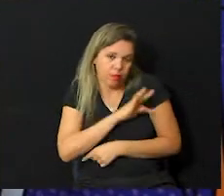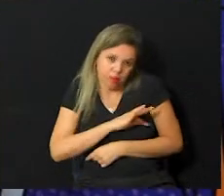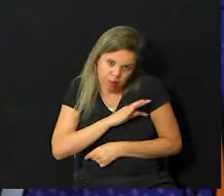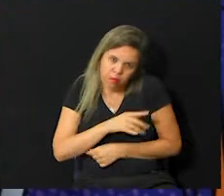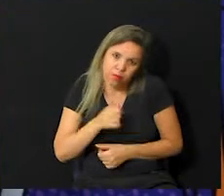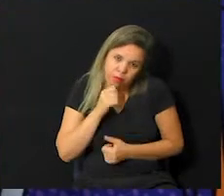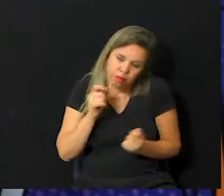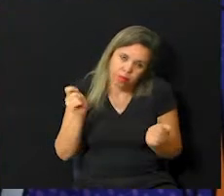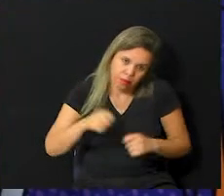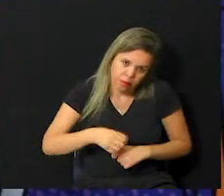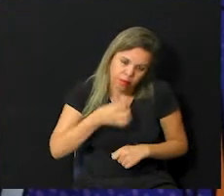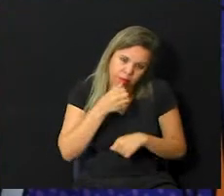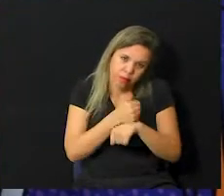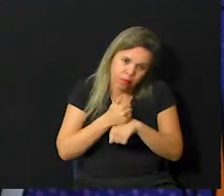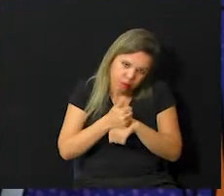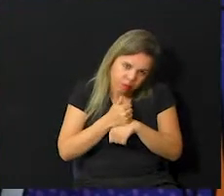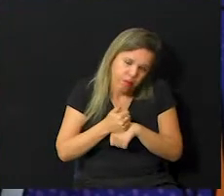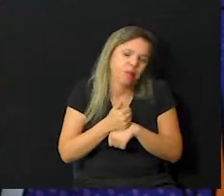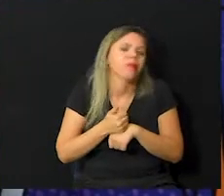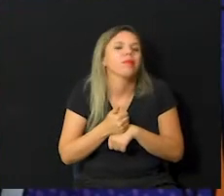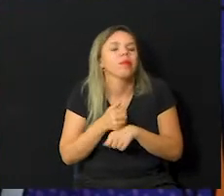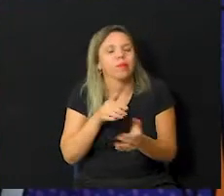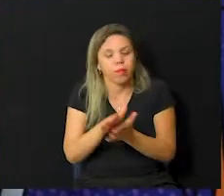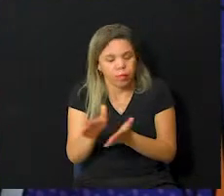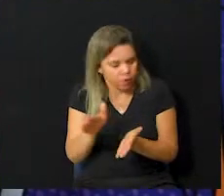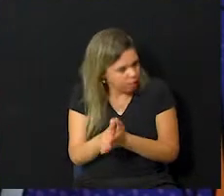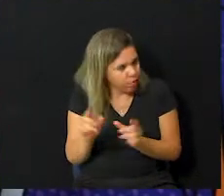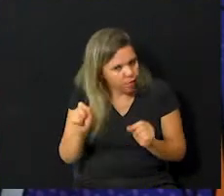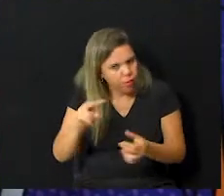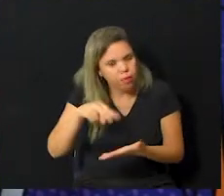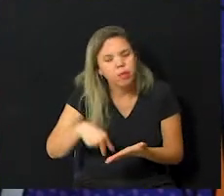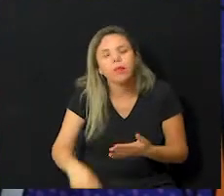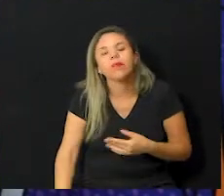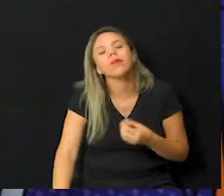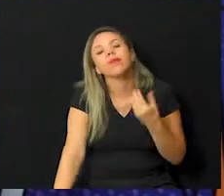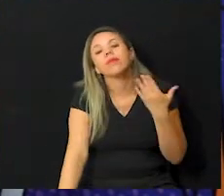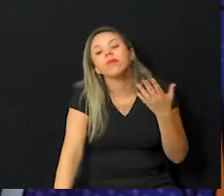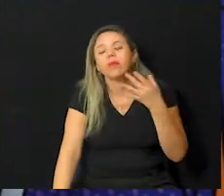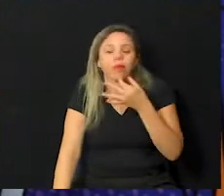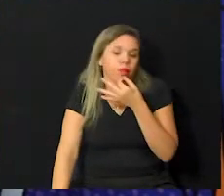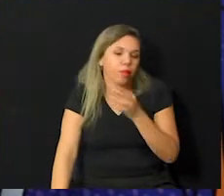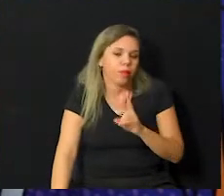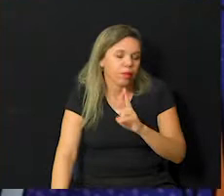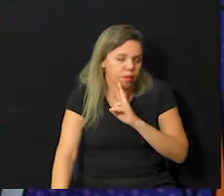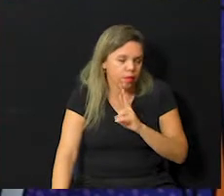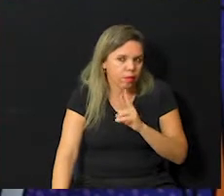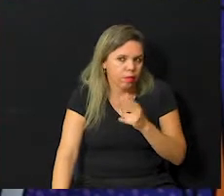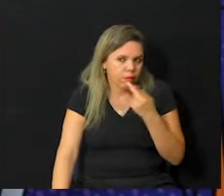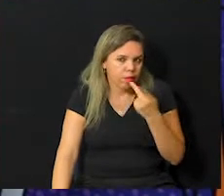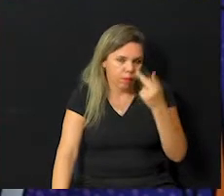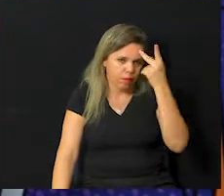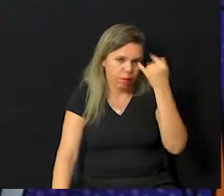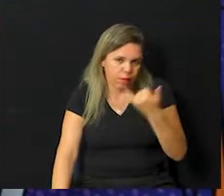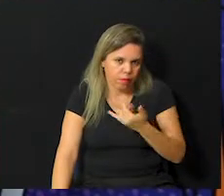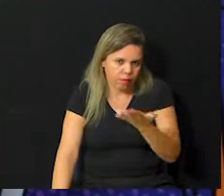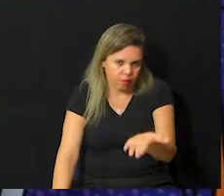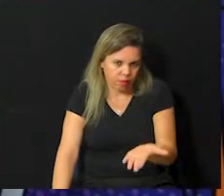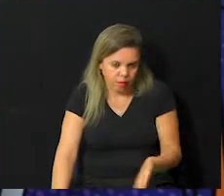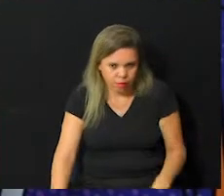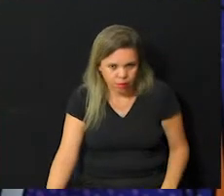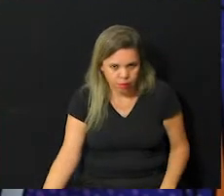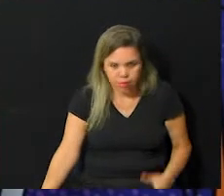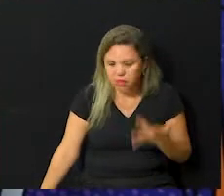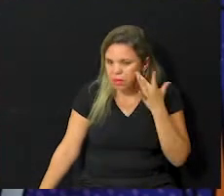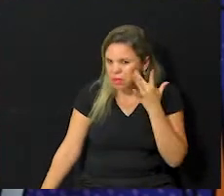pessoas técnicas, os profissionais, né, talvez da editora, quem leu? Né? Quais foram as críticas? O que você achou